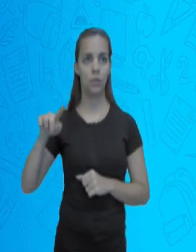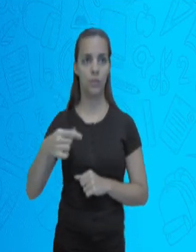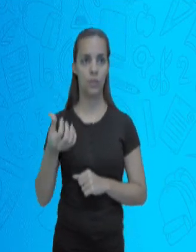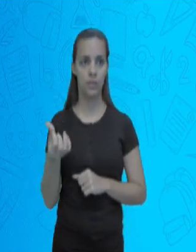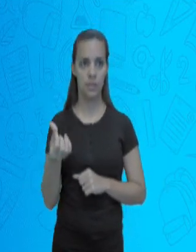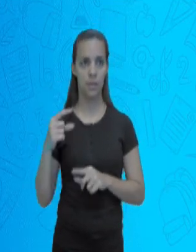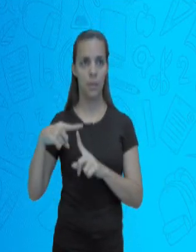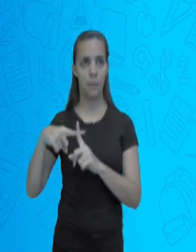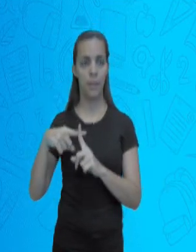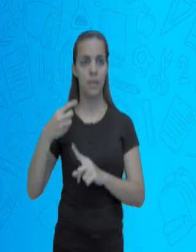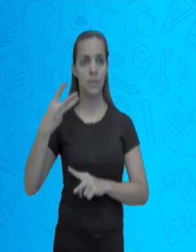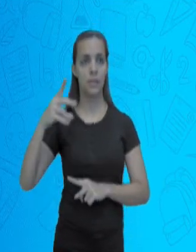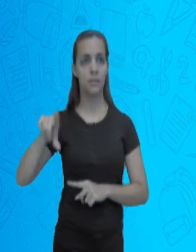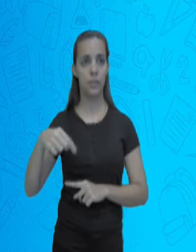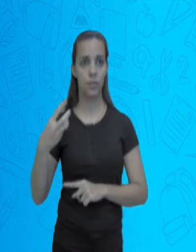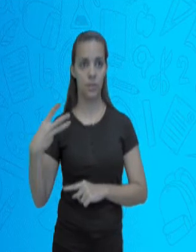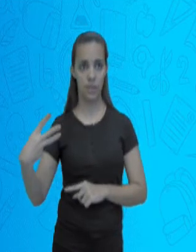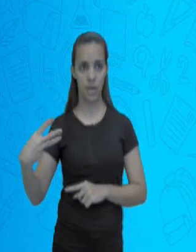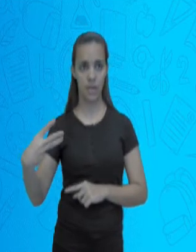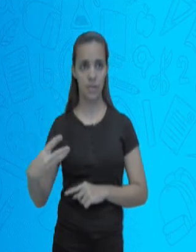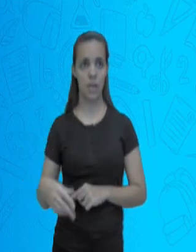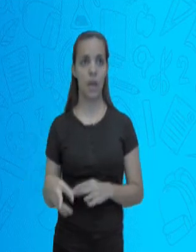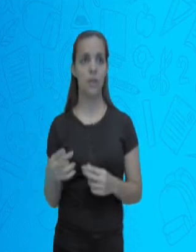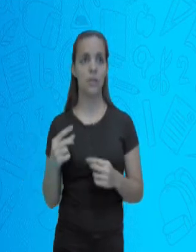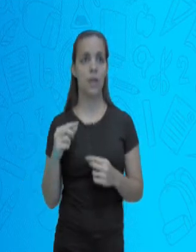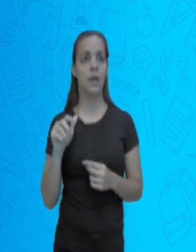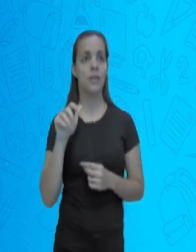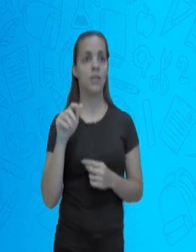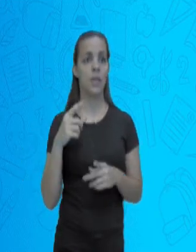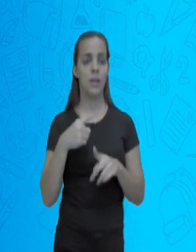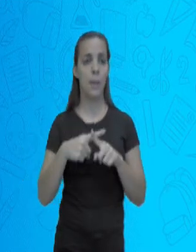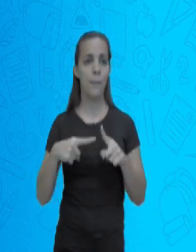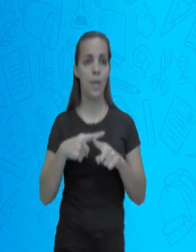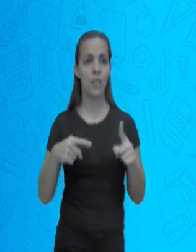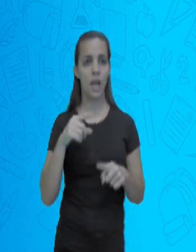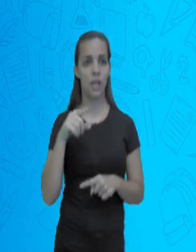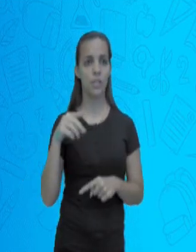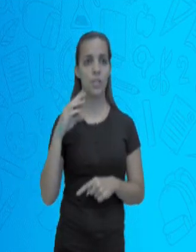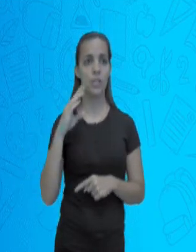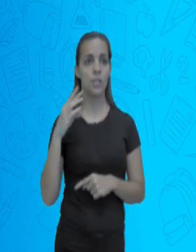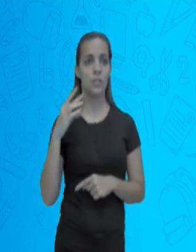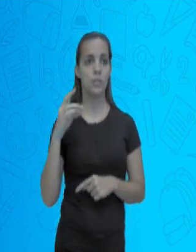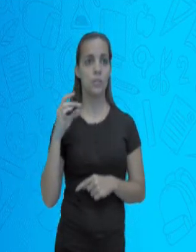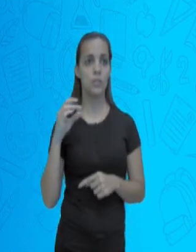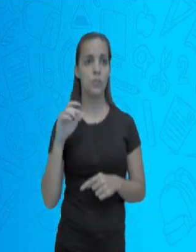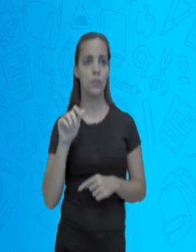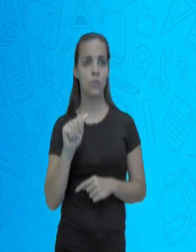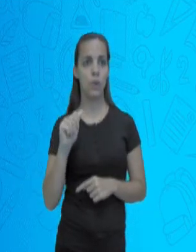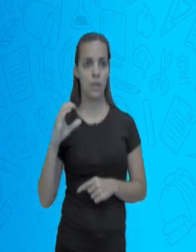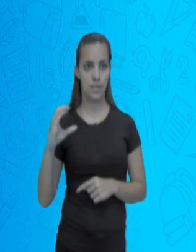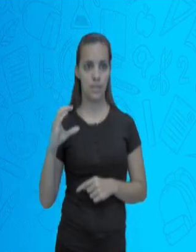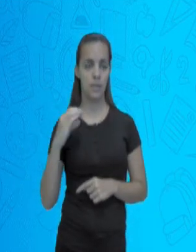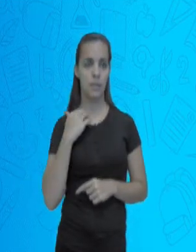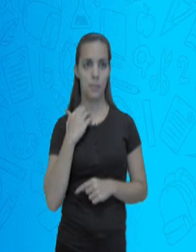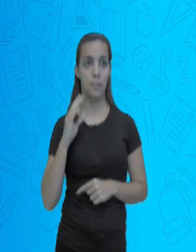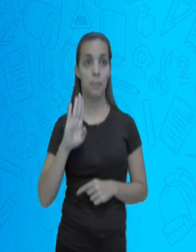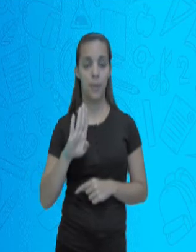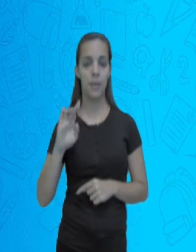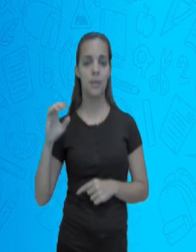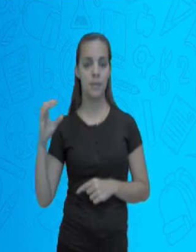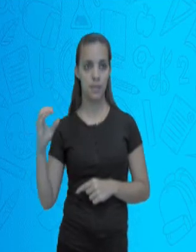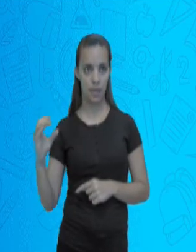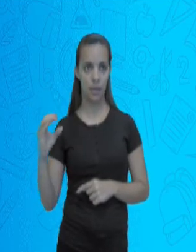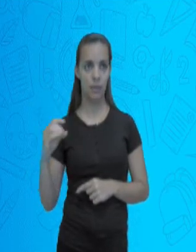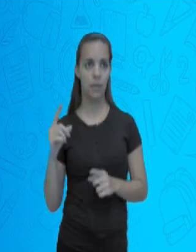14,6 mais 3,3, que é a metade desse segmento aqui, que é igual a 17,9.